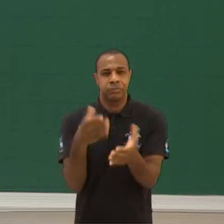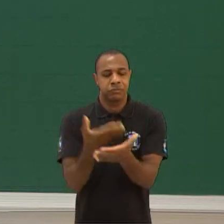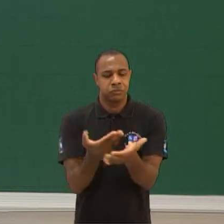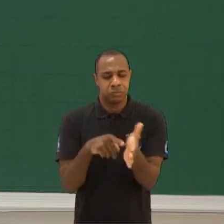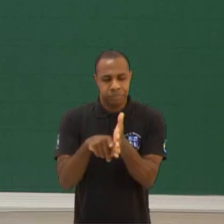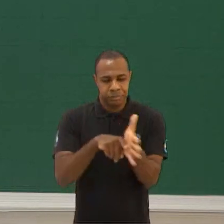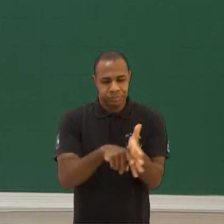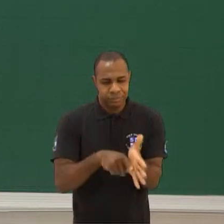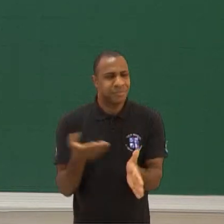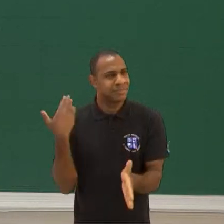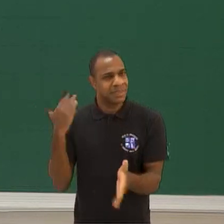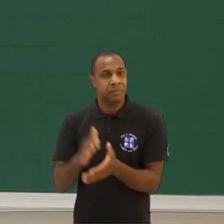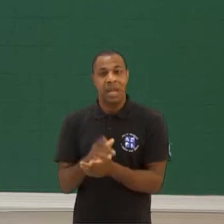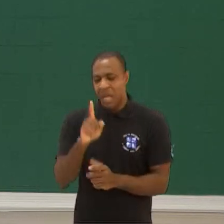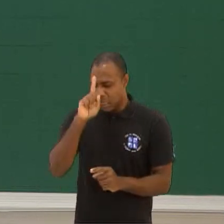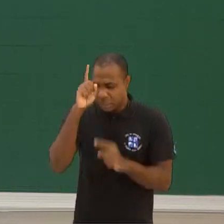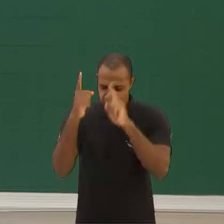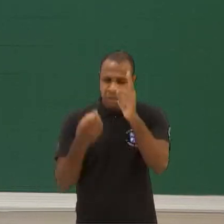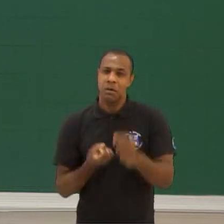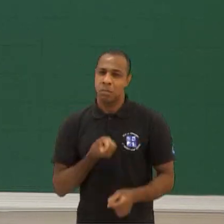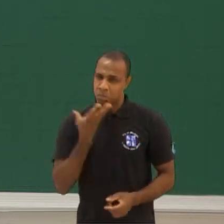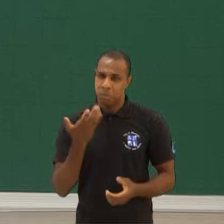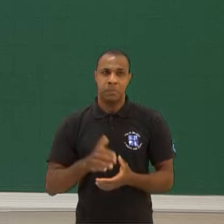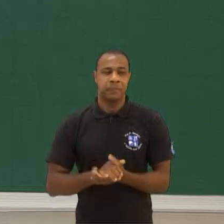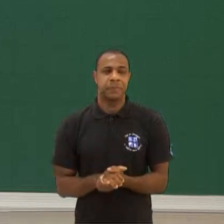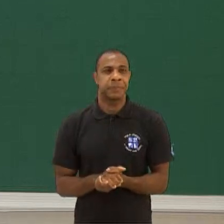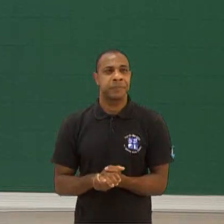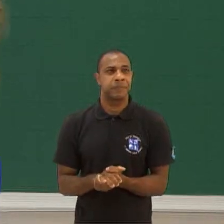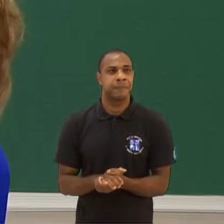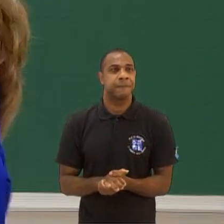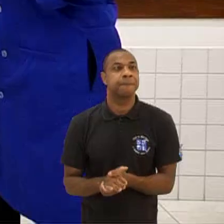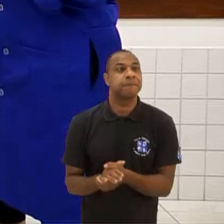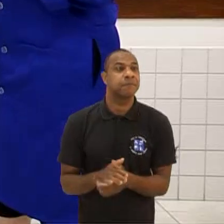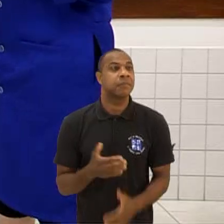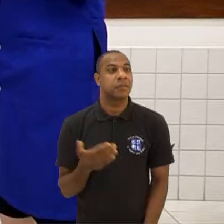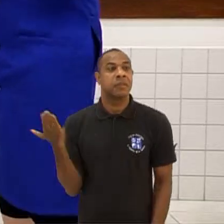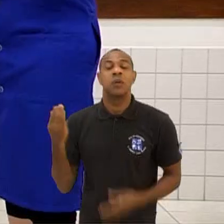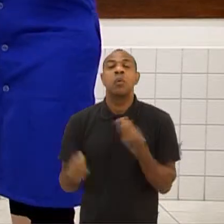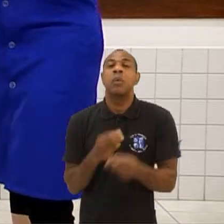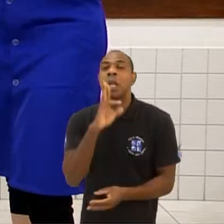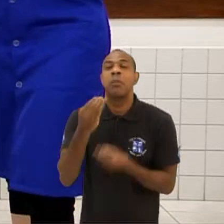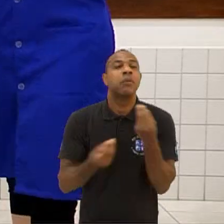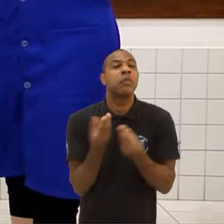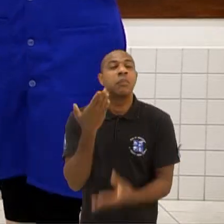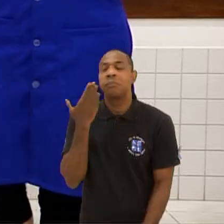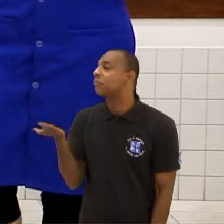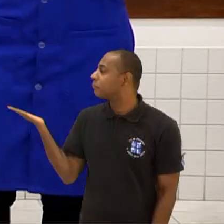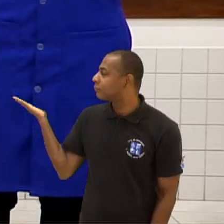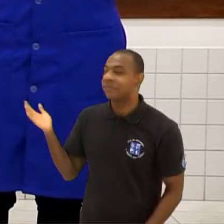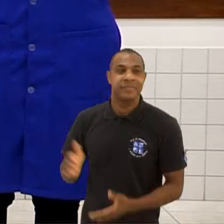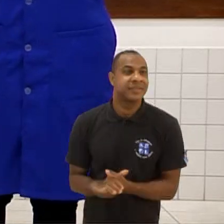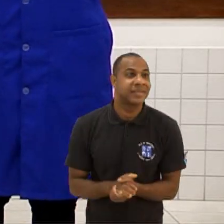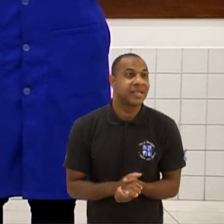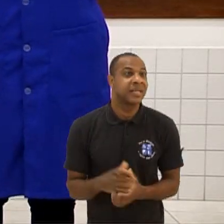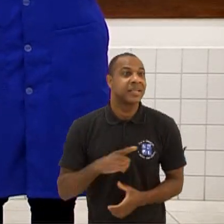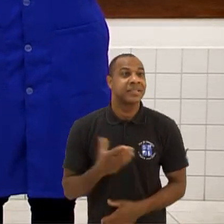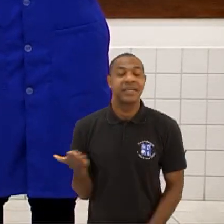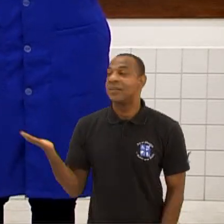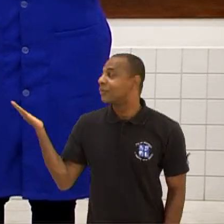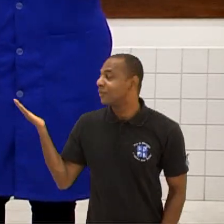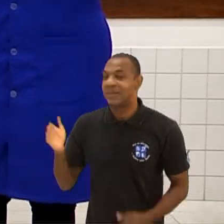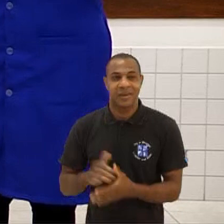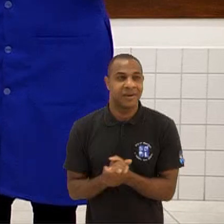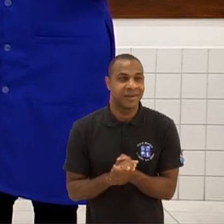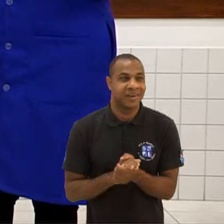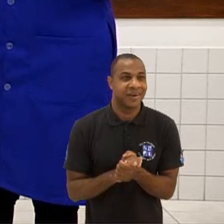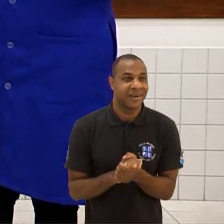gente, tá? Mas as ideias dele também contaram muito. Ele era um gênio, né? E aí, professor, qual que é a resposta? Então, temos aí um empate, veja